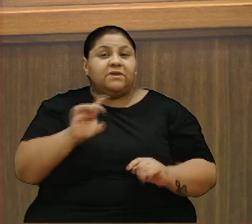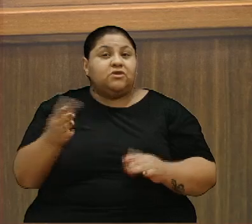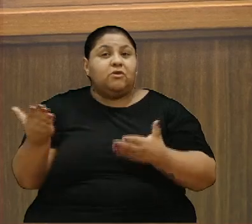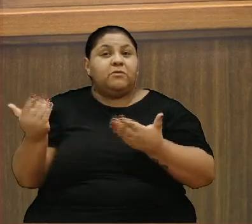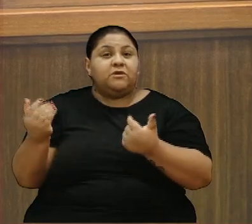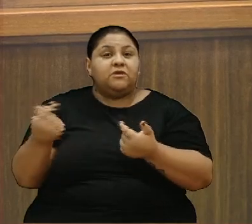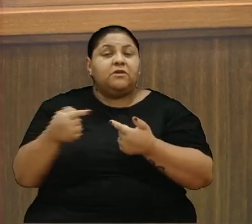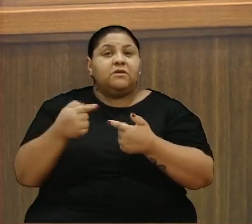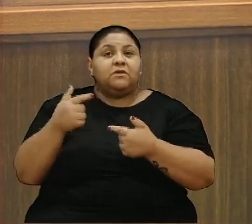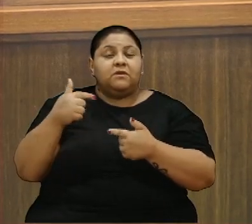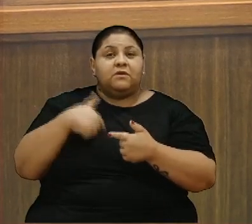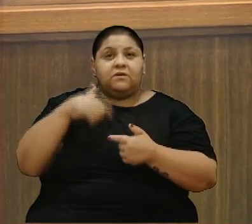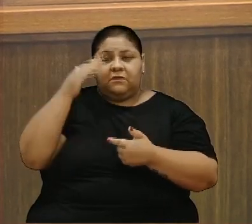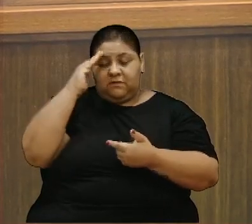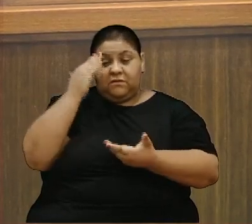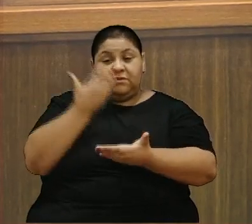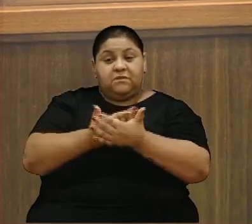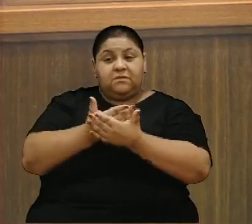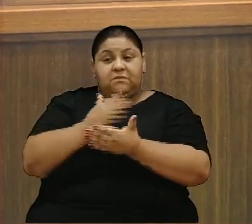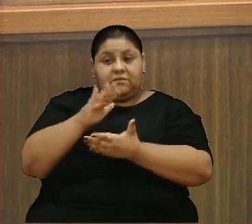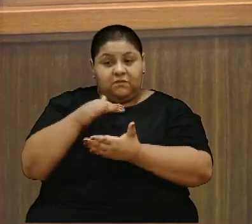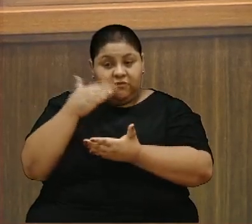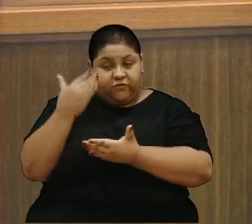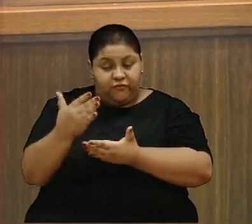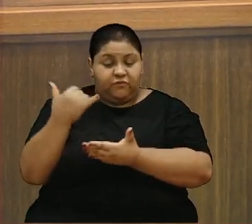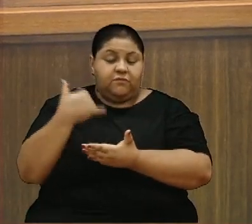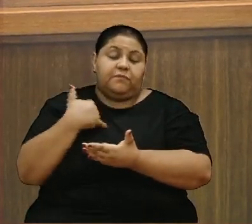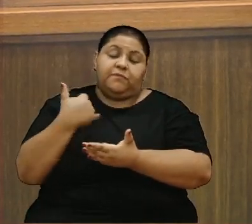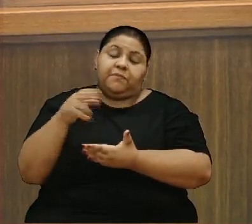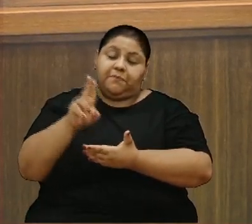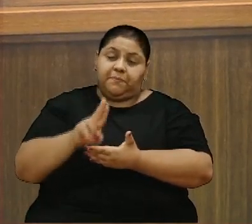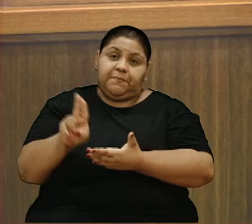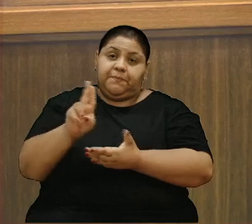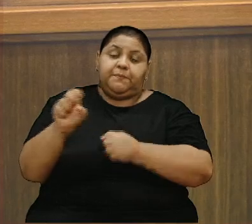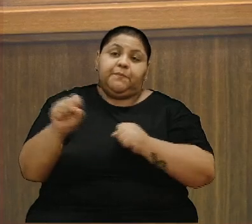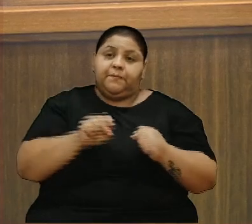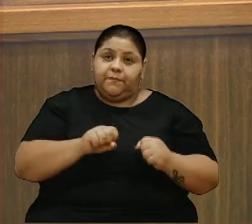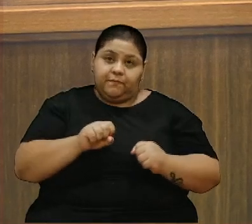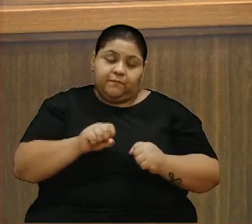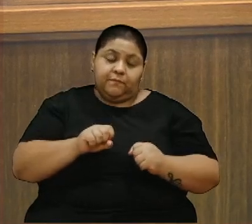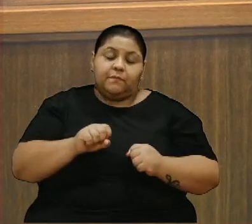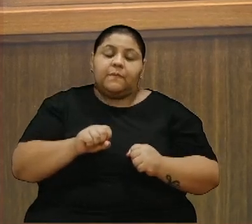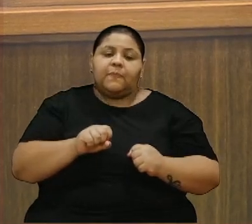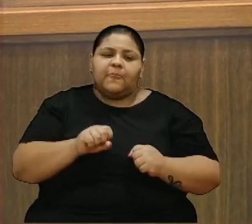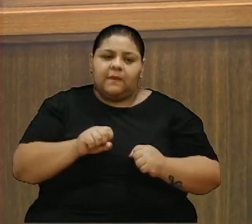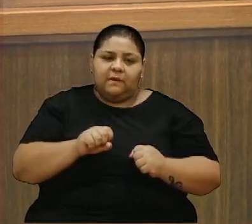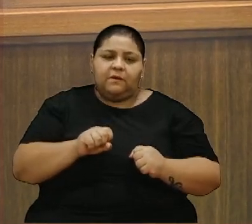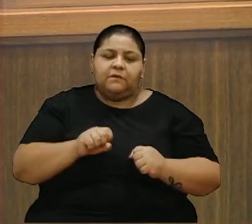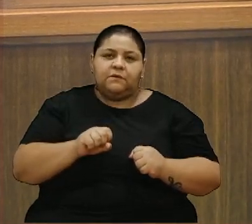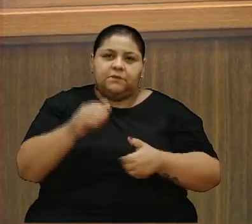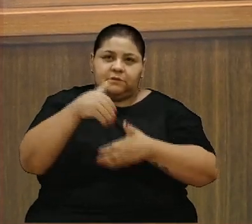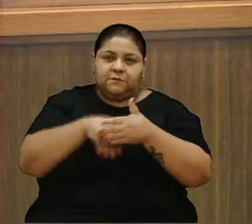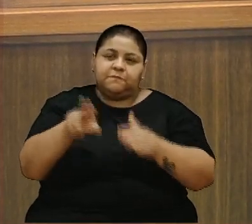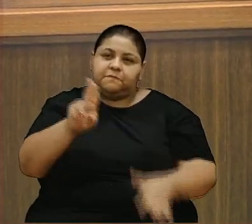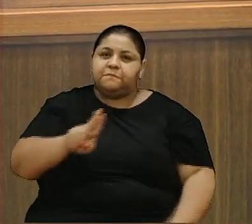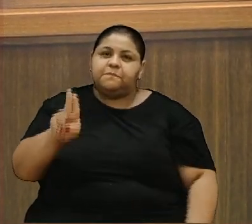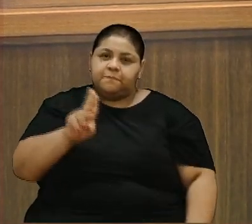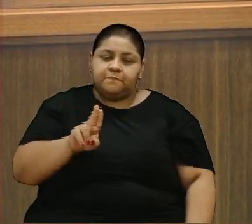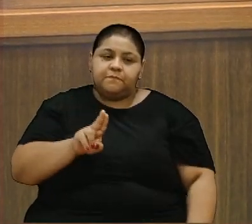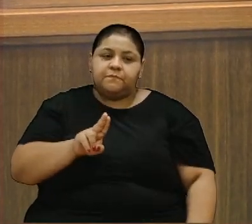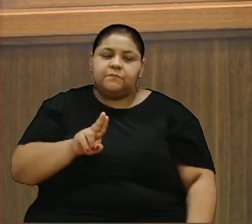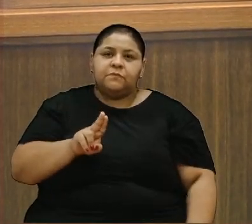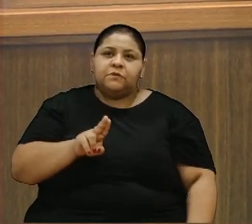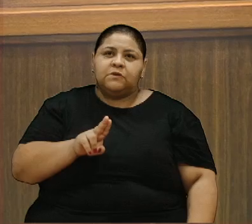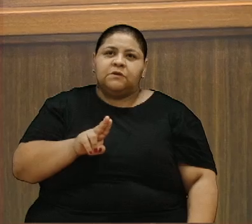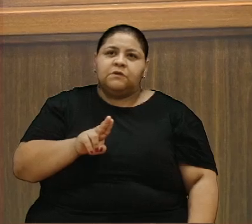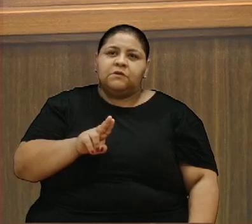jovens, eu acredito que tem gente fora da idade universitária que pode estar numa universidade, mas é